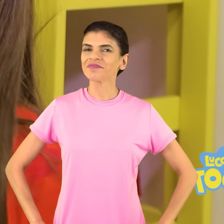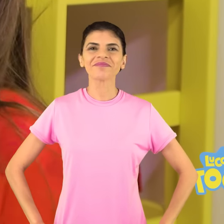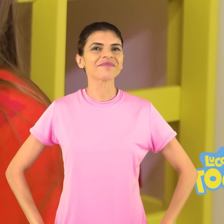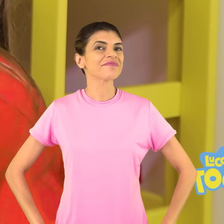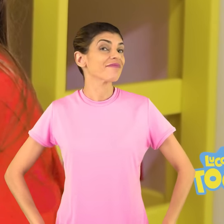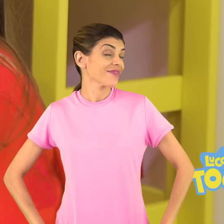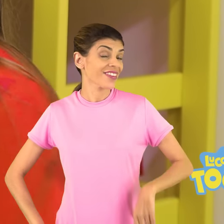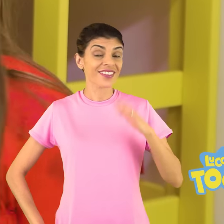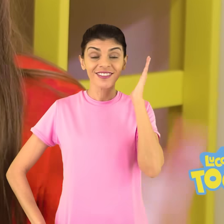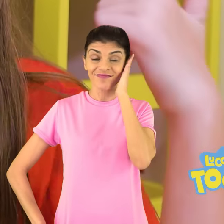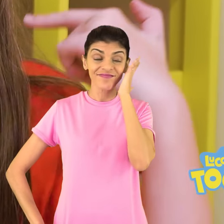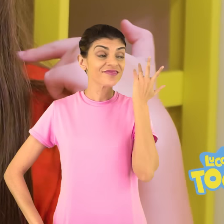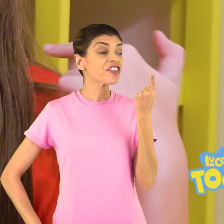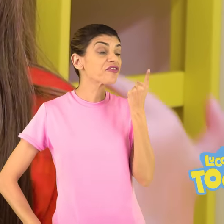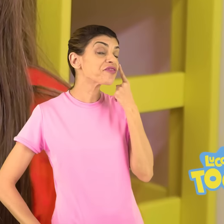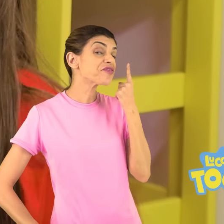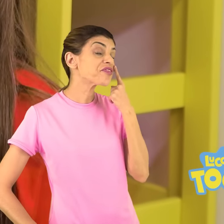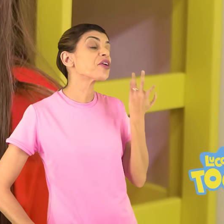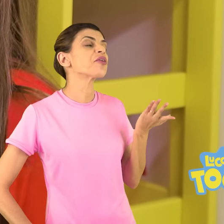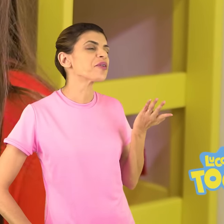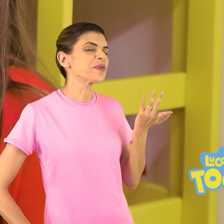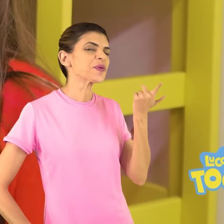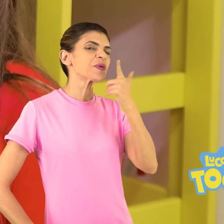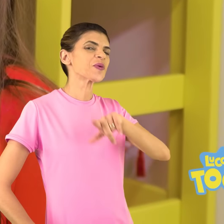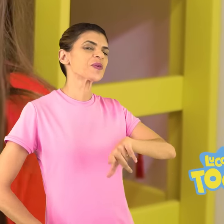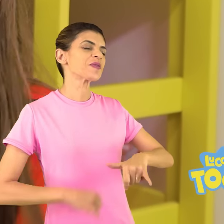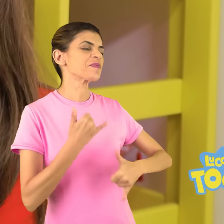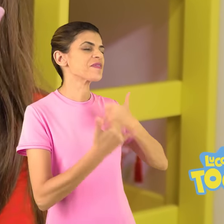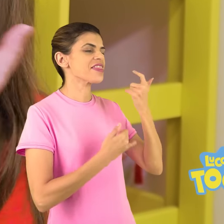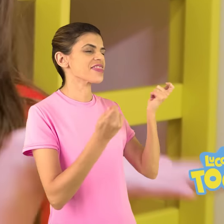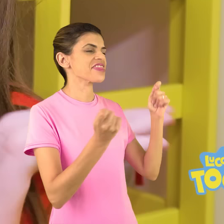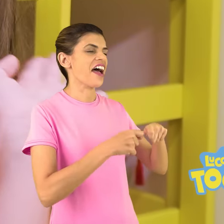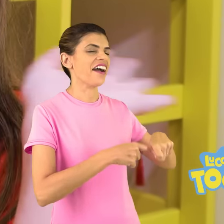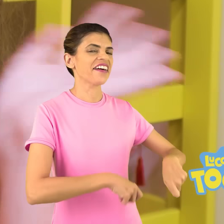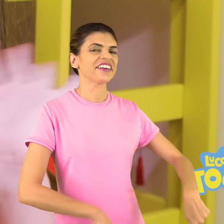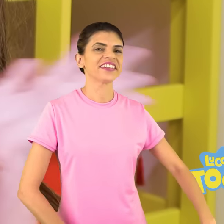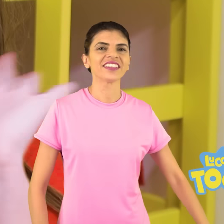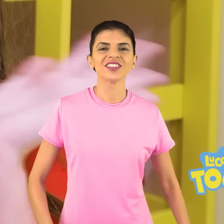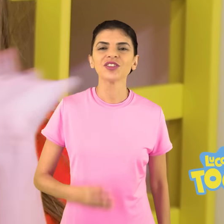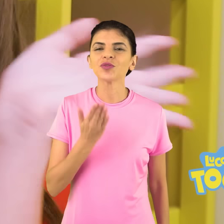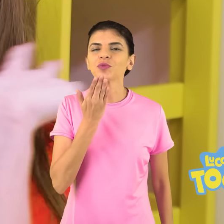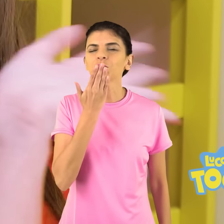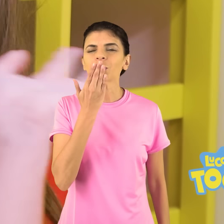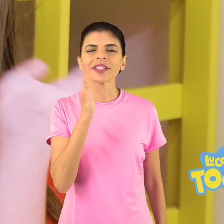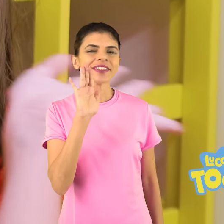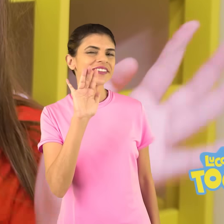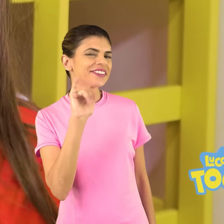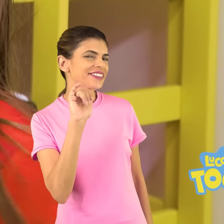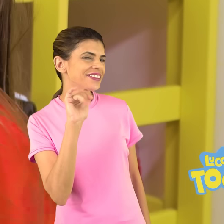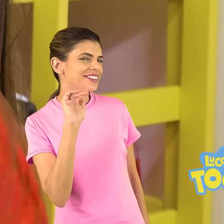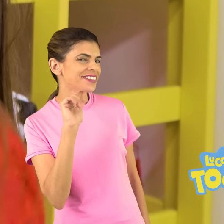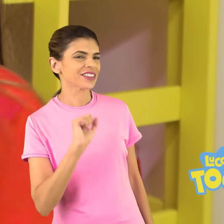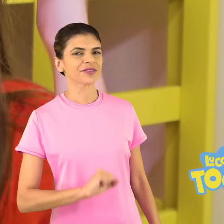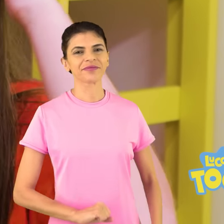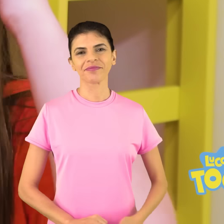Agora eu vou conseguir brincar Beijinhos